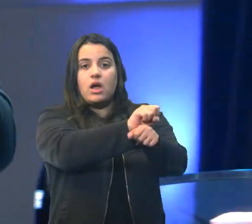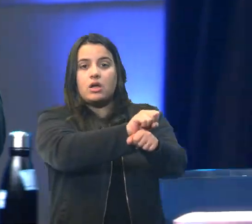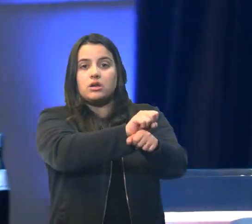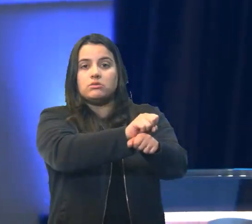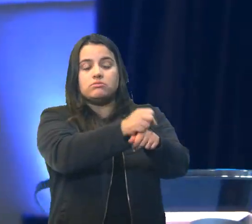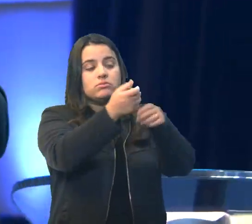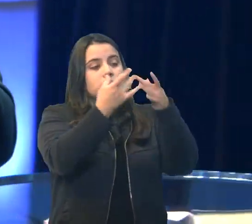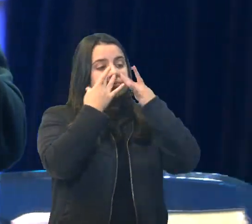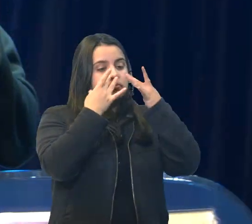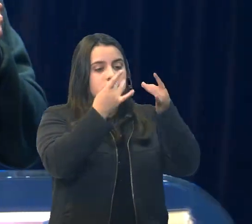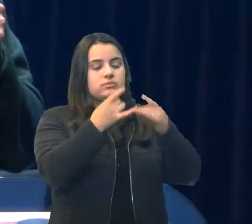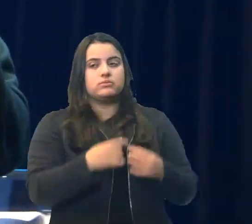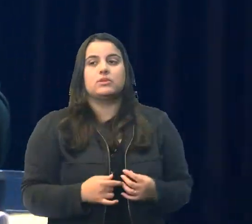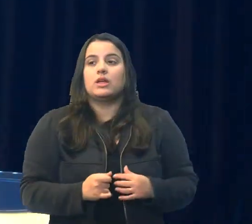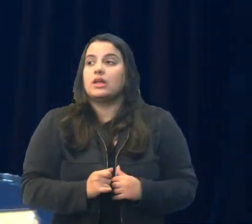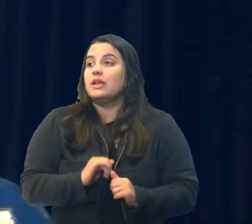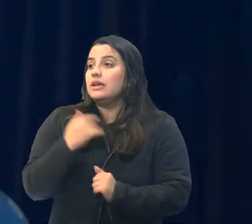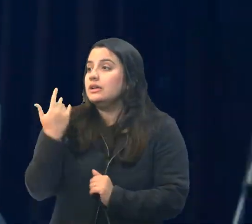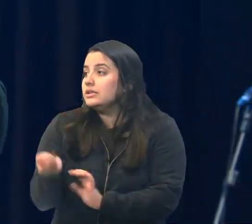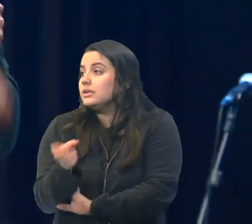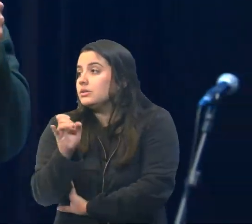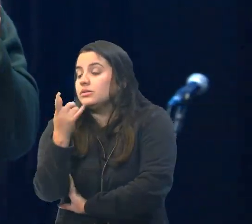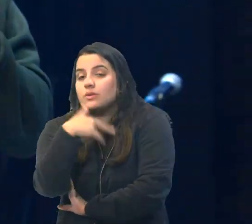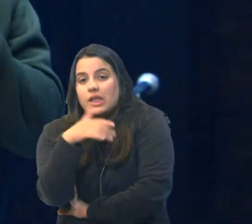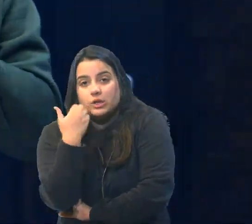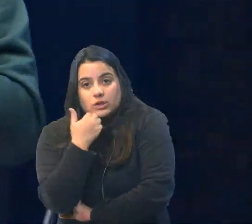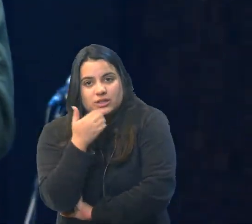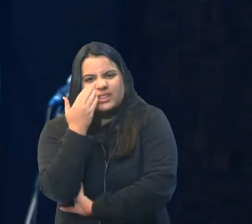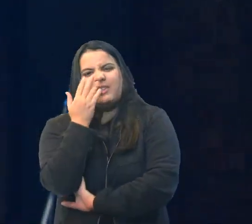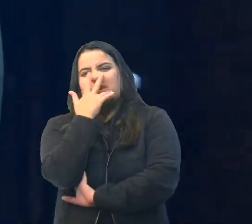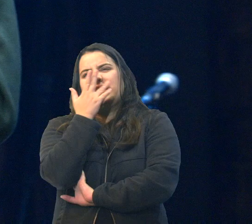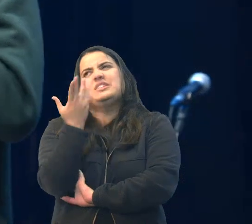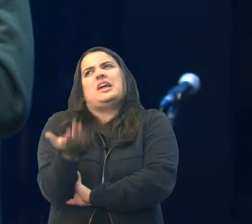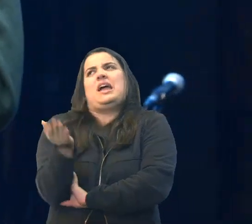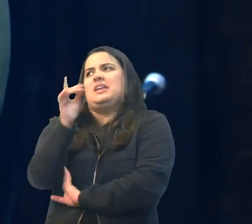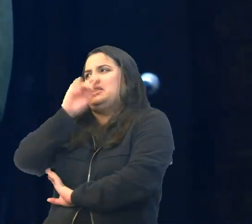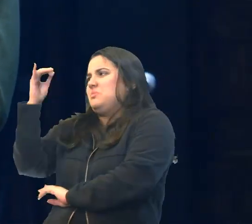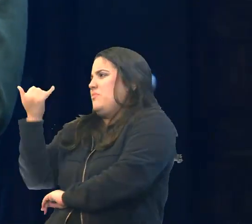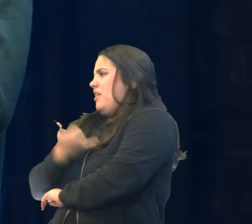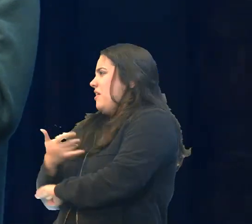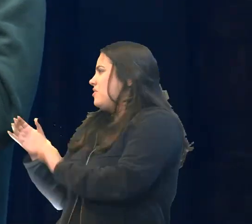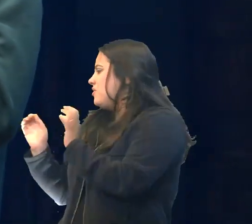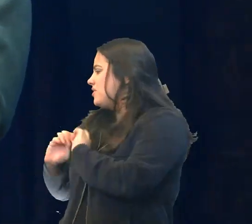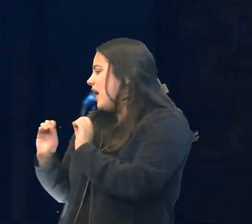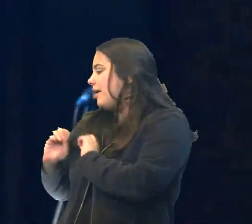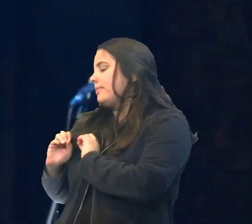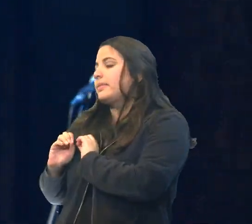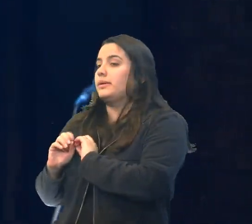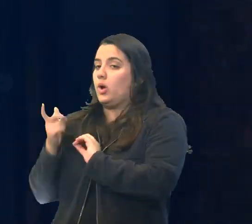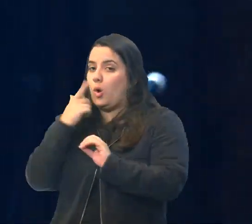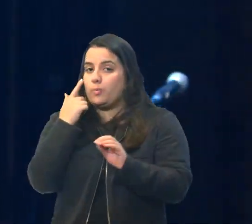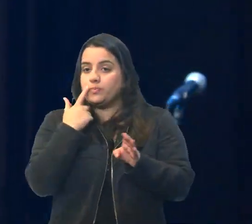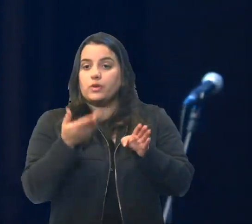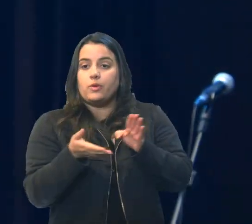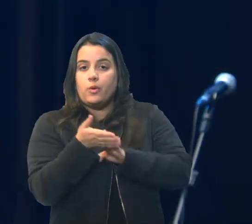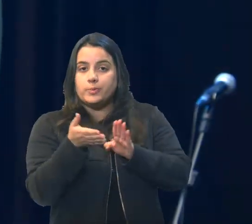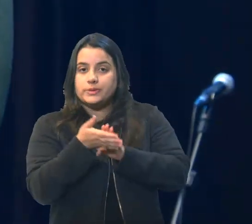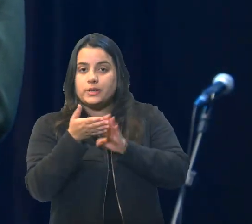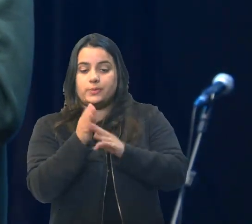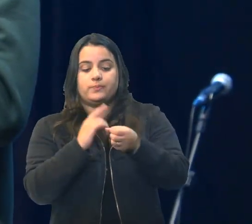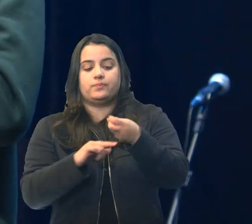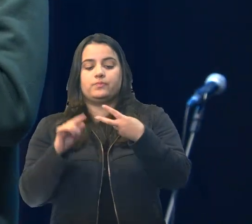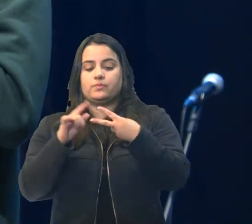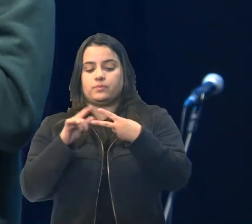adolescente e acha que Deus não está falando com você, eu vou te dar 2 conselhos. Primeiro, Coloca Jesus em primeiro lugar na sua